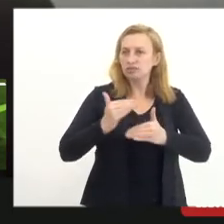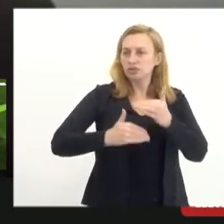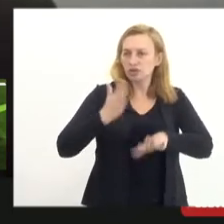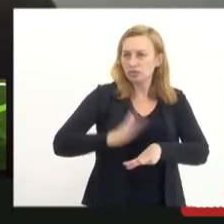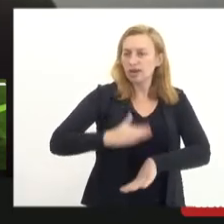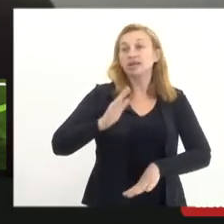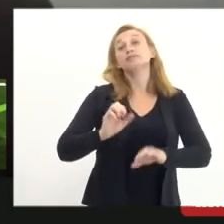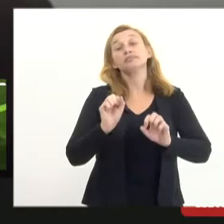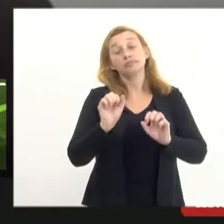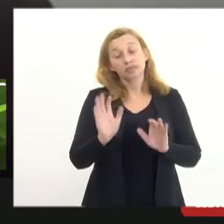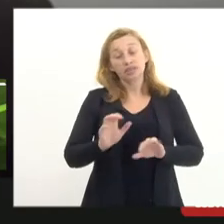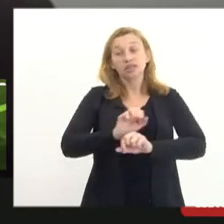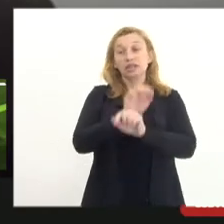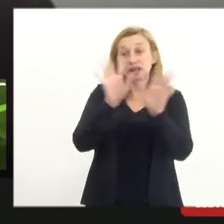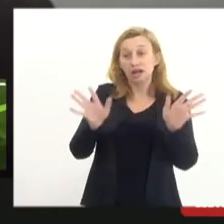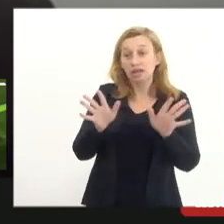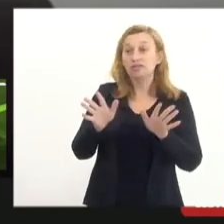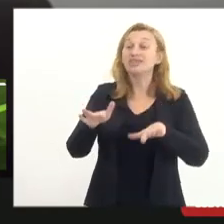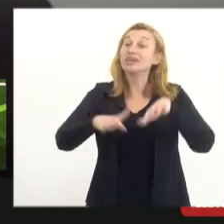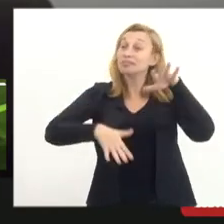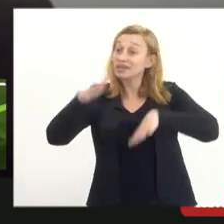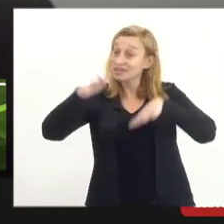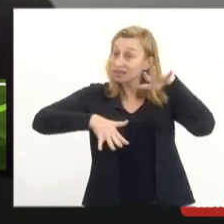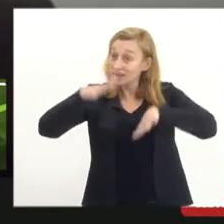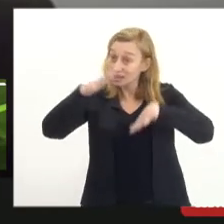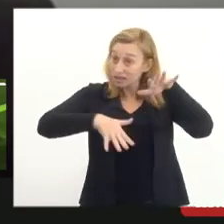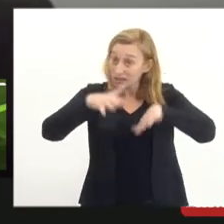mas claro, isso muito vai depender